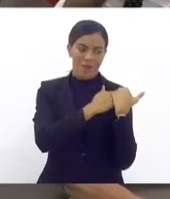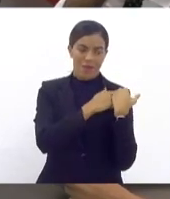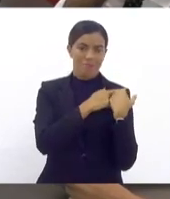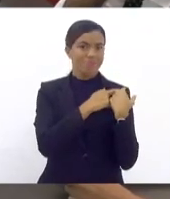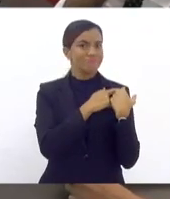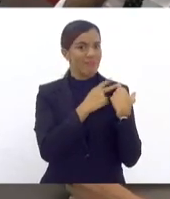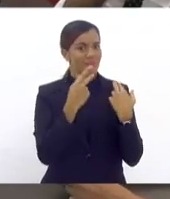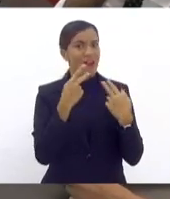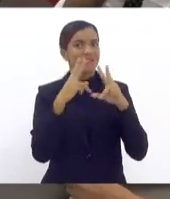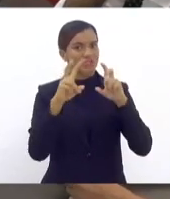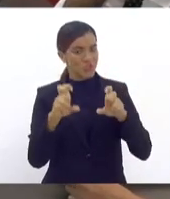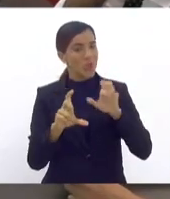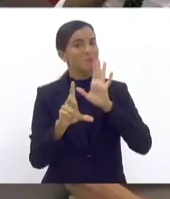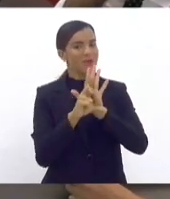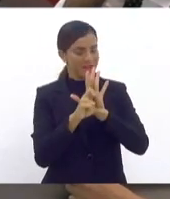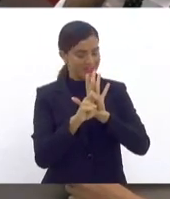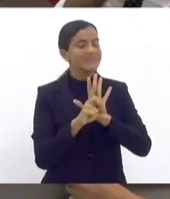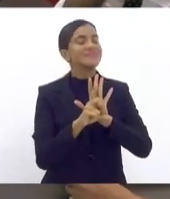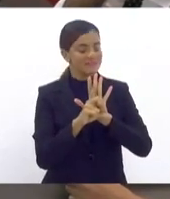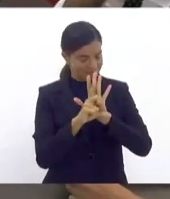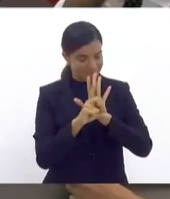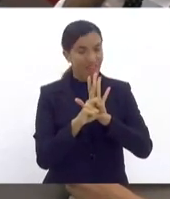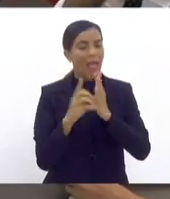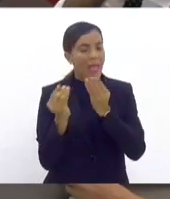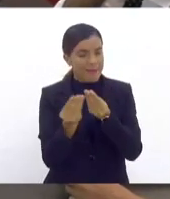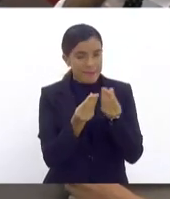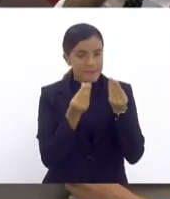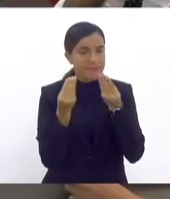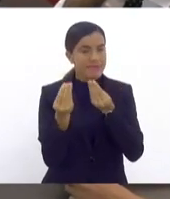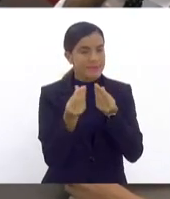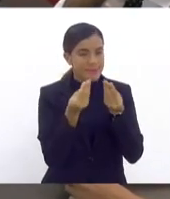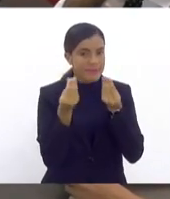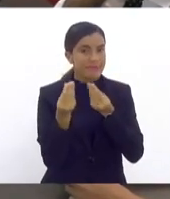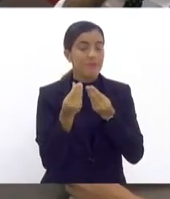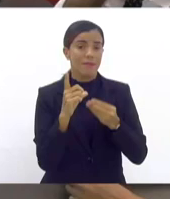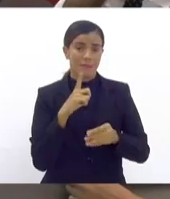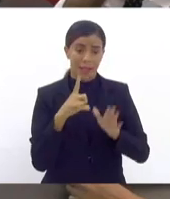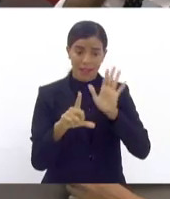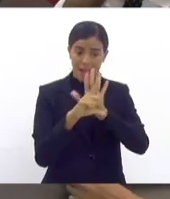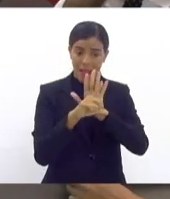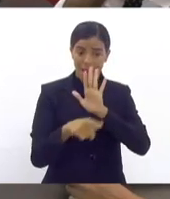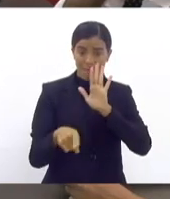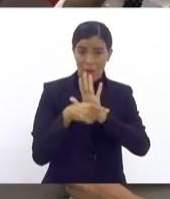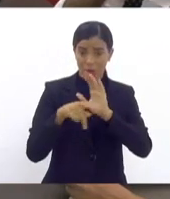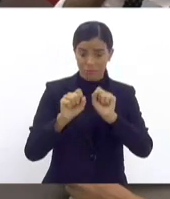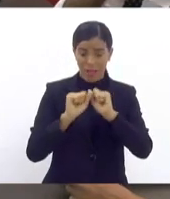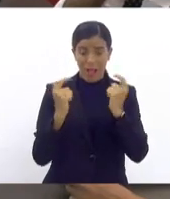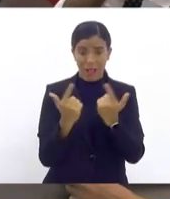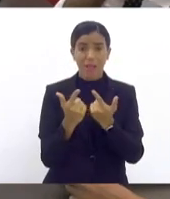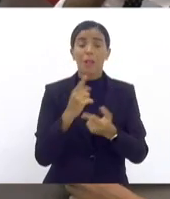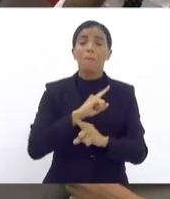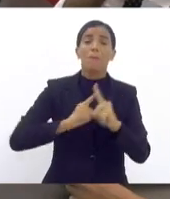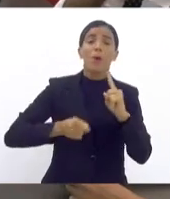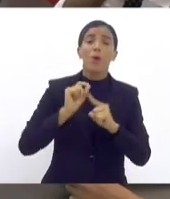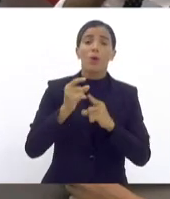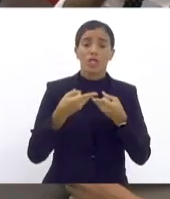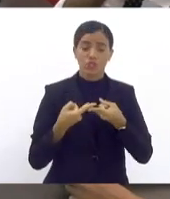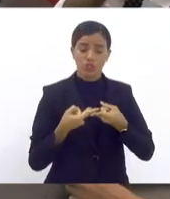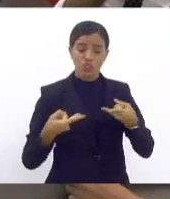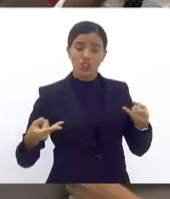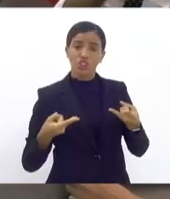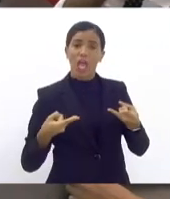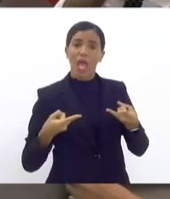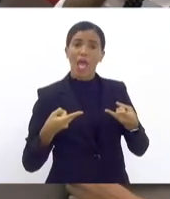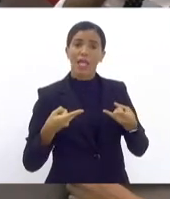sobre a matéria. É isso. Eu sei que o tema é sensível, tem lei na casa, inclusive, que proíbe a questão do cheque calção. E eu, como, na minha vida